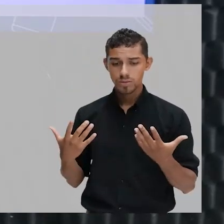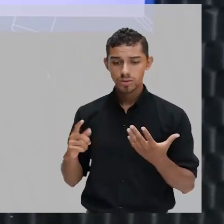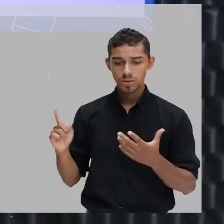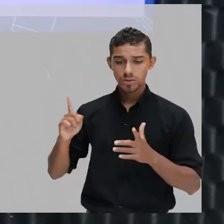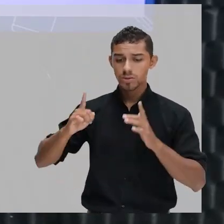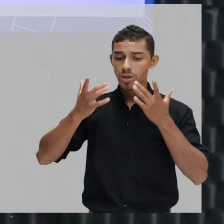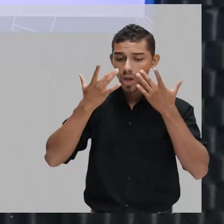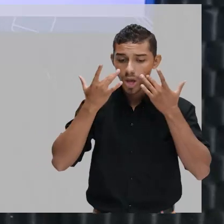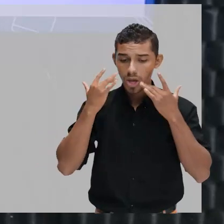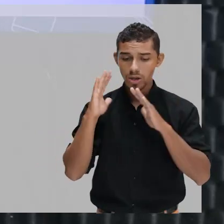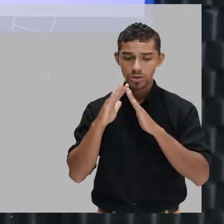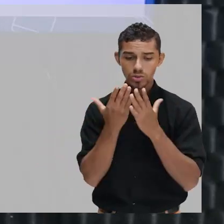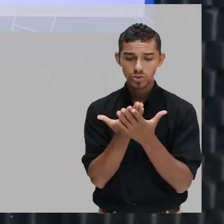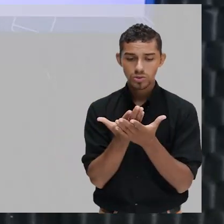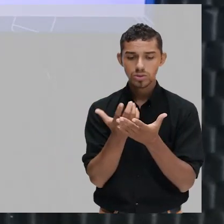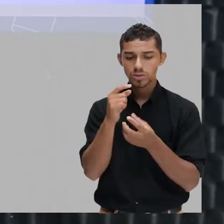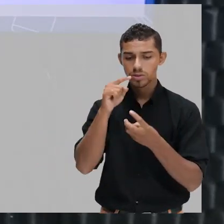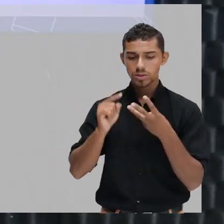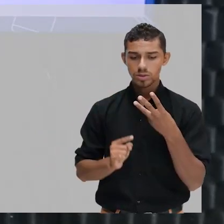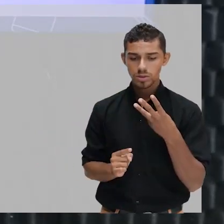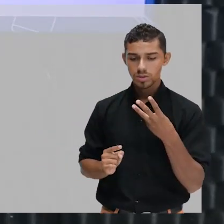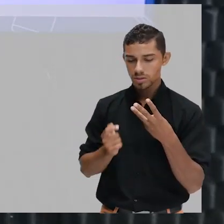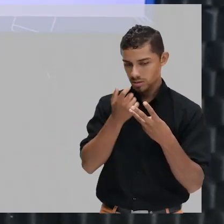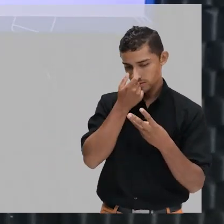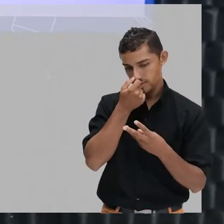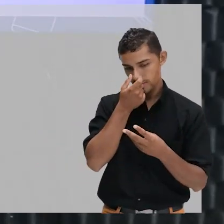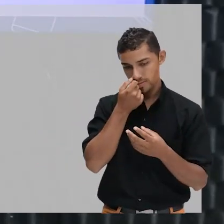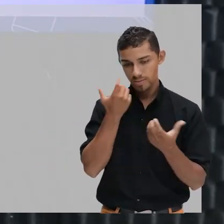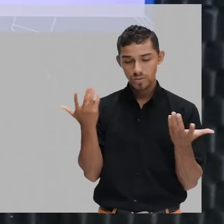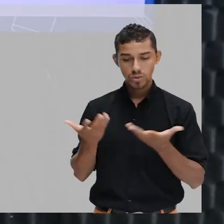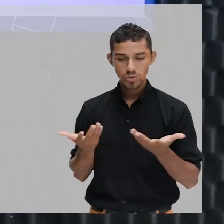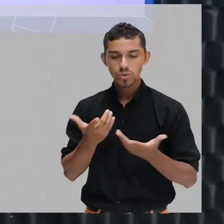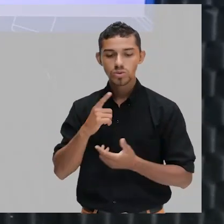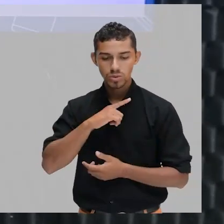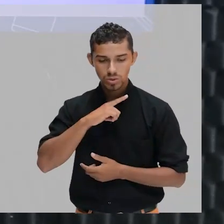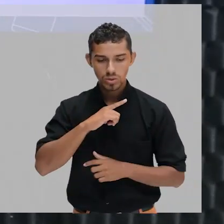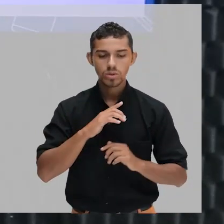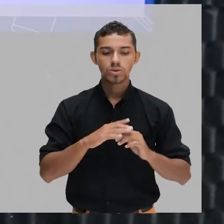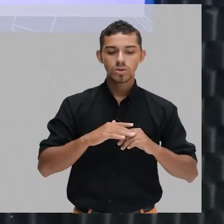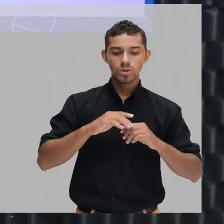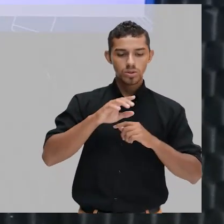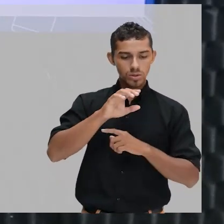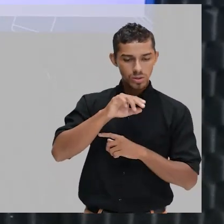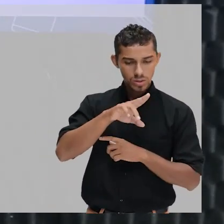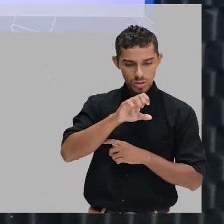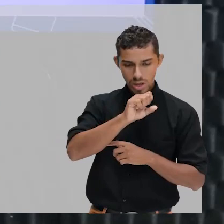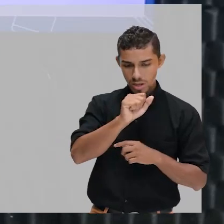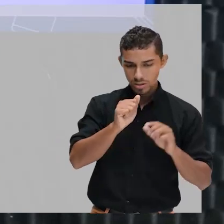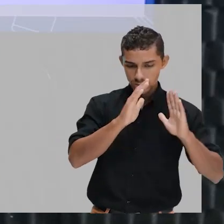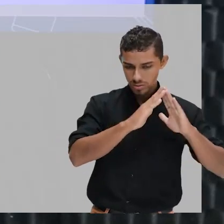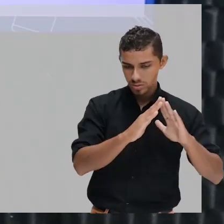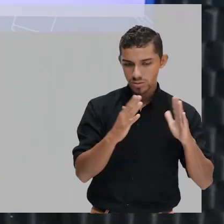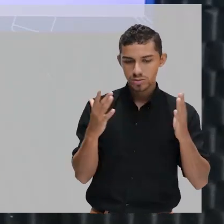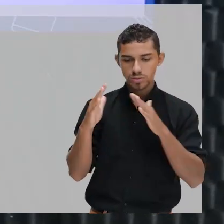3 espetáculos, como eu falei para vocês, simultaneamente. O Geramundo hoje tem museu, escola, estúdio de animação, criação de produtos, livros, brinquedos e